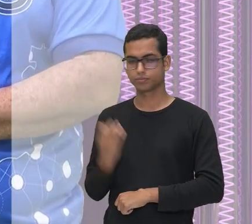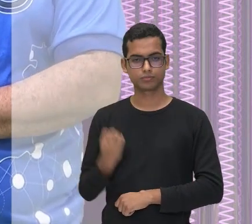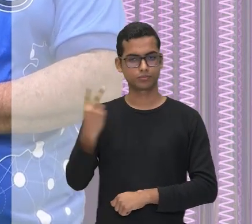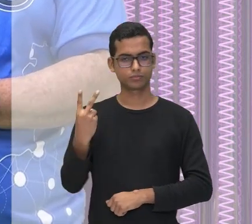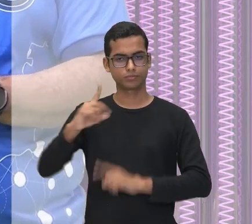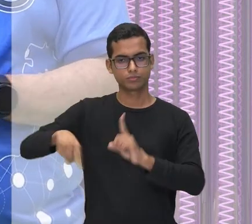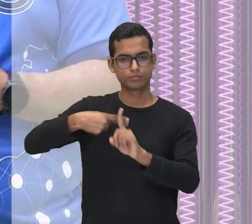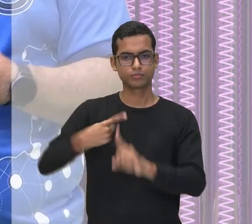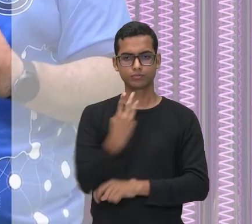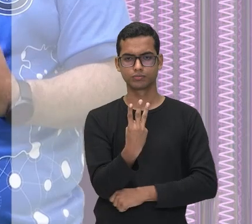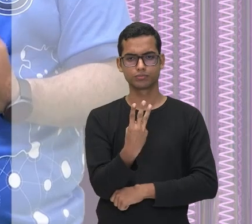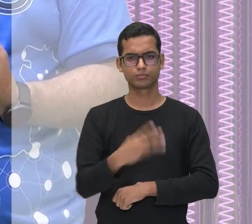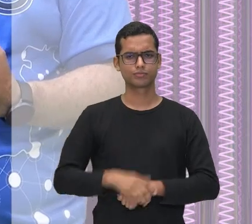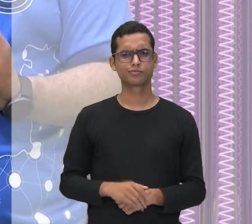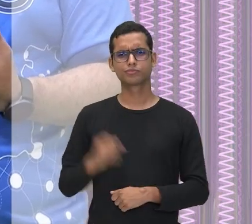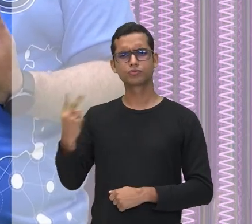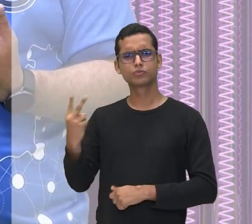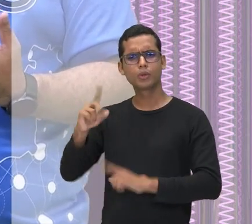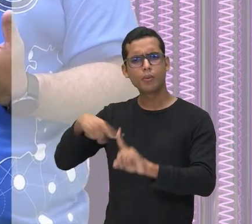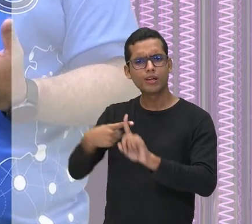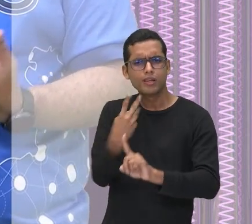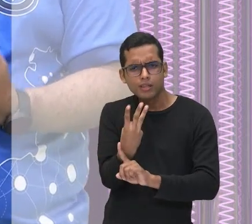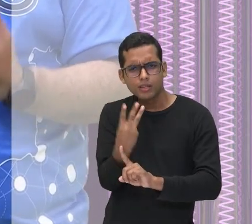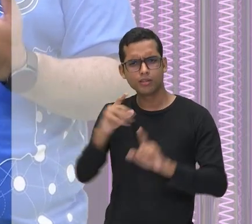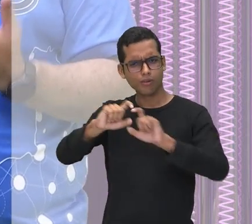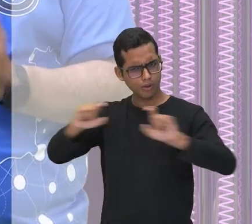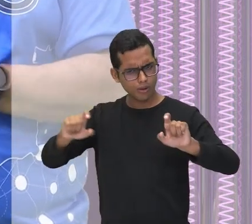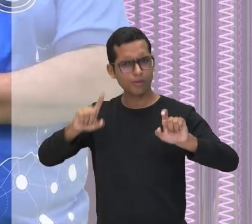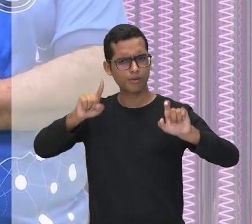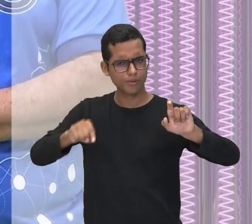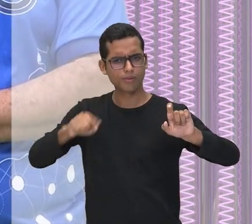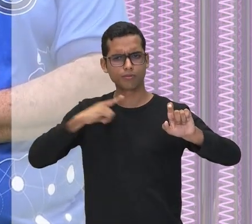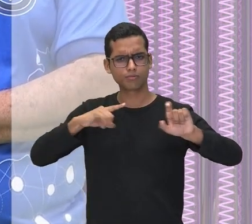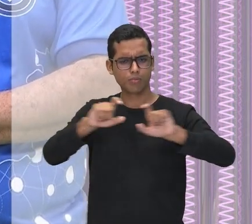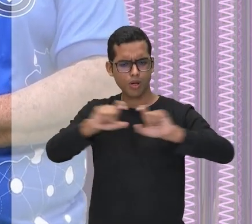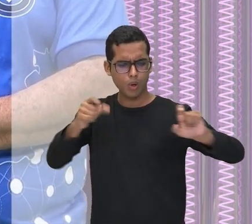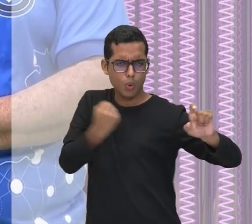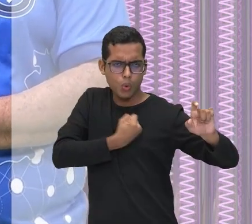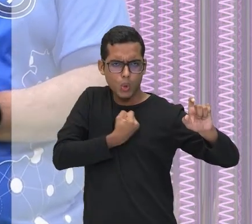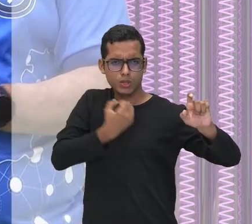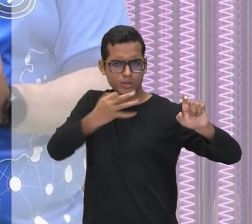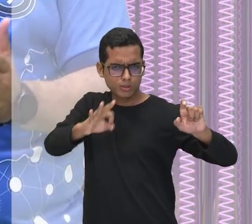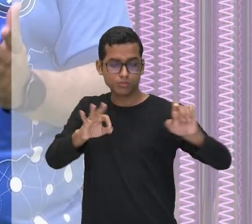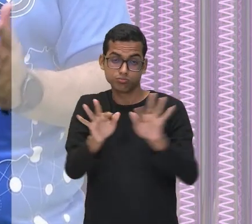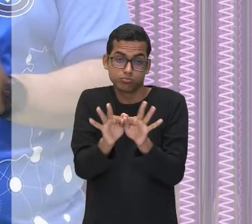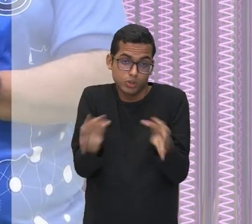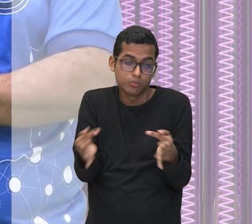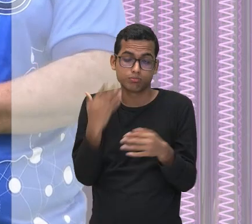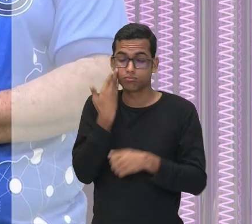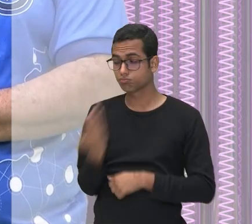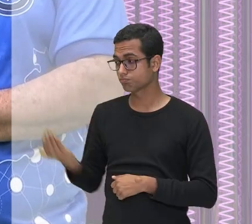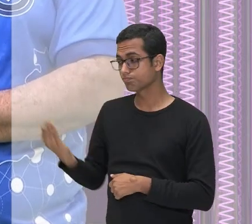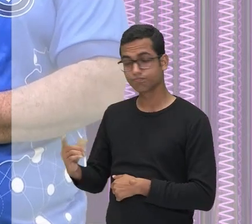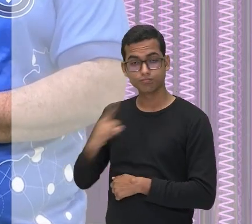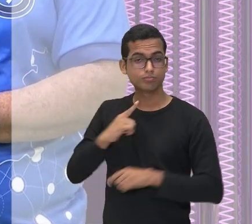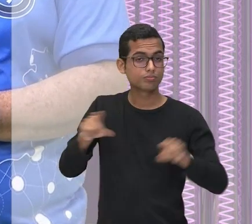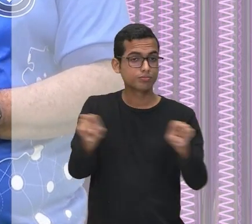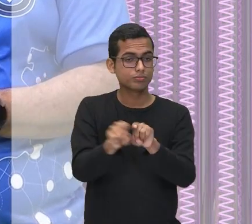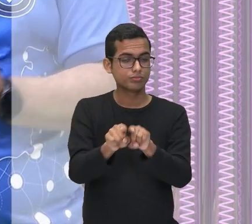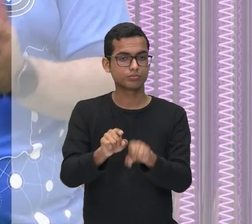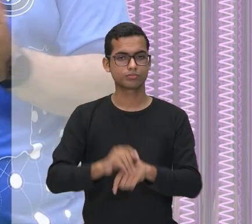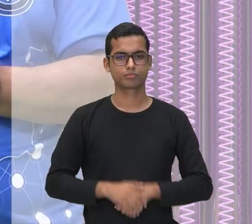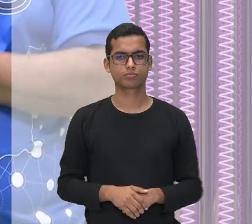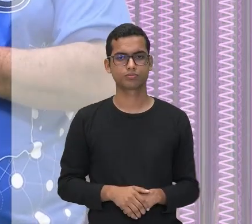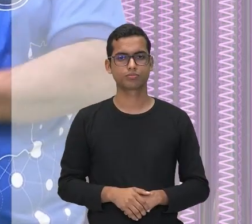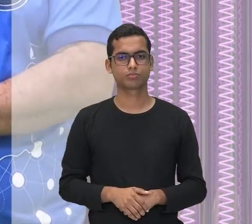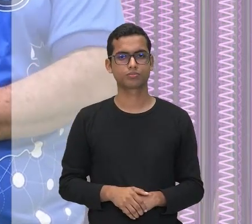3. Professor, 2 mais 3 é uma expressão numérica? Sim, da mais simples que possa existir, mas também é uma expressão numérica. Mas